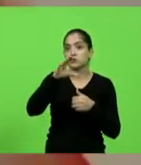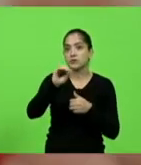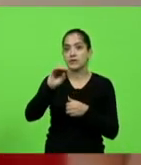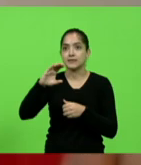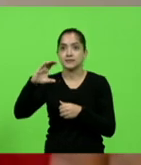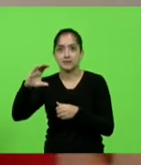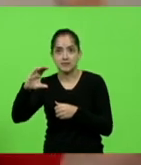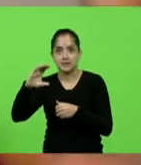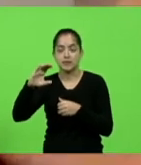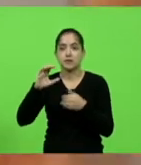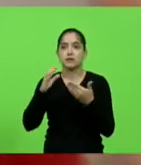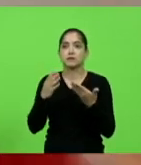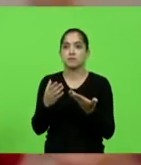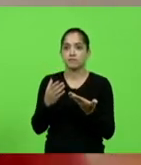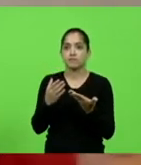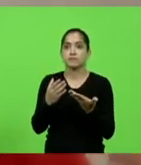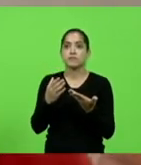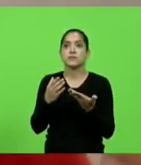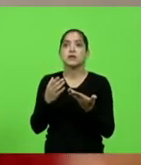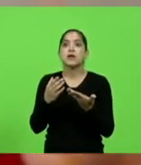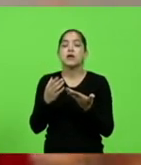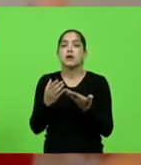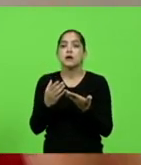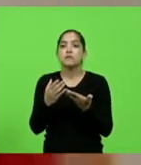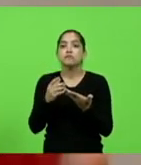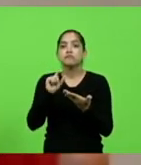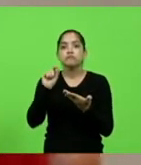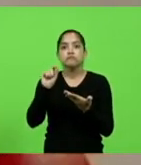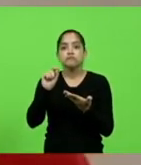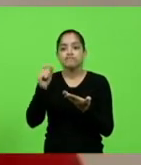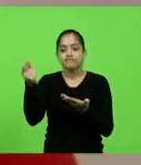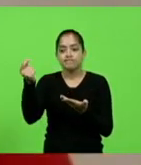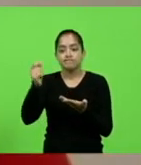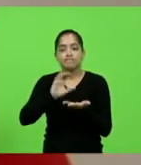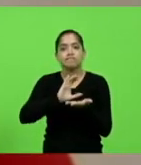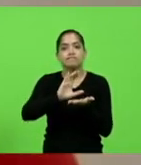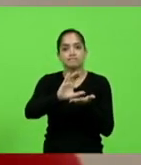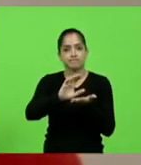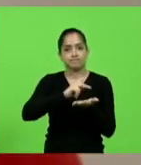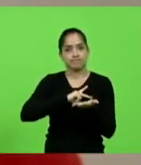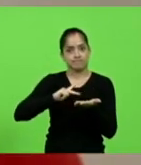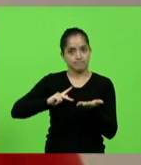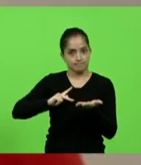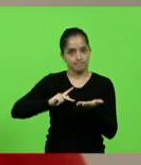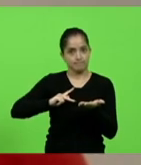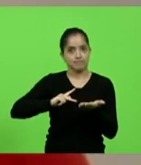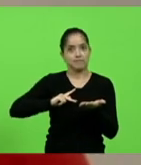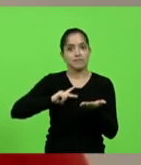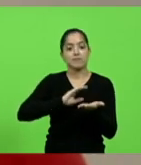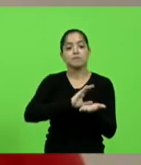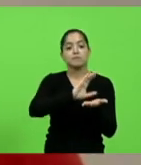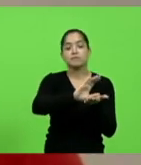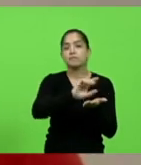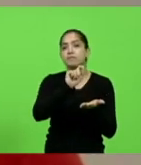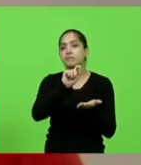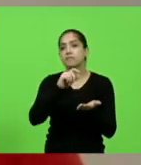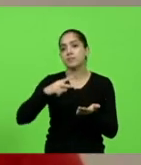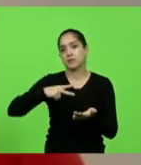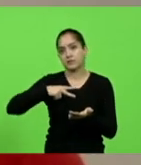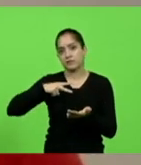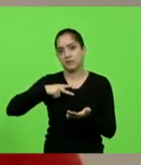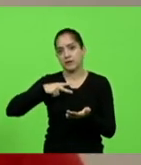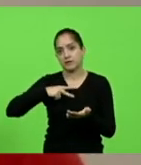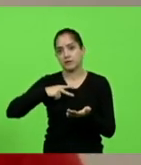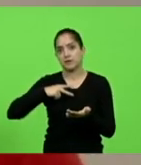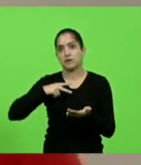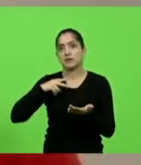e prepara o terreno para destinar recursos públicos para uso privado. Lembra que o Fundeb